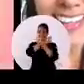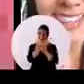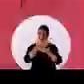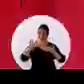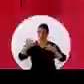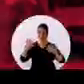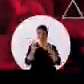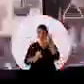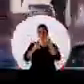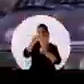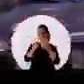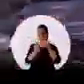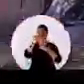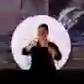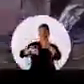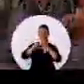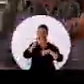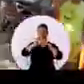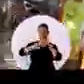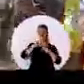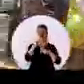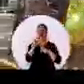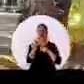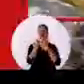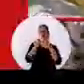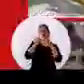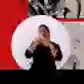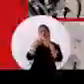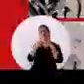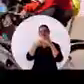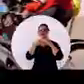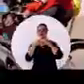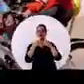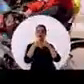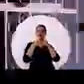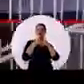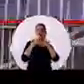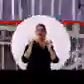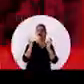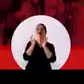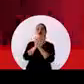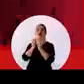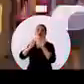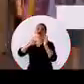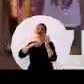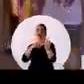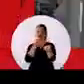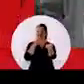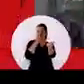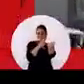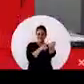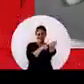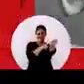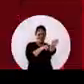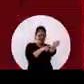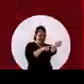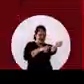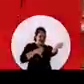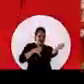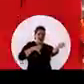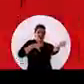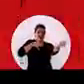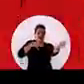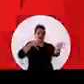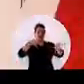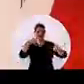Marília Reis De carro, de macrela ou de fusão E o Recife que carrego em minhas